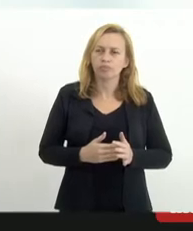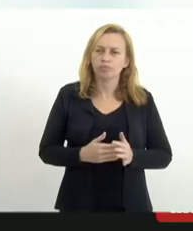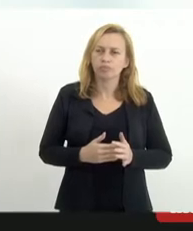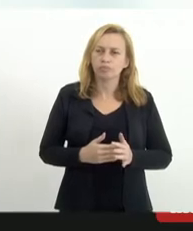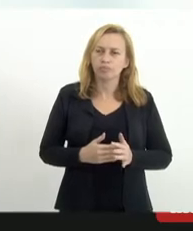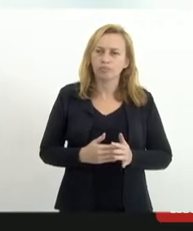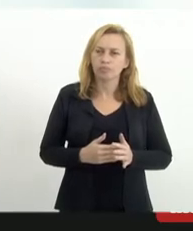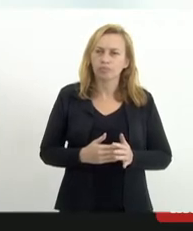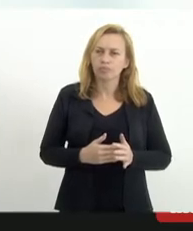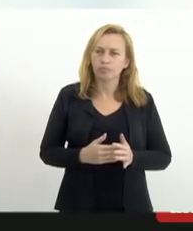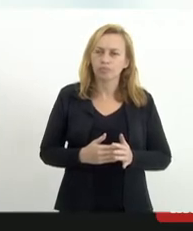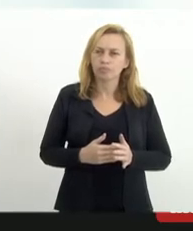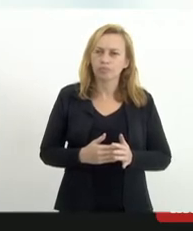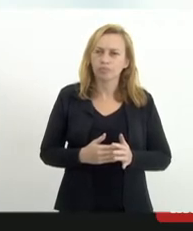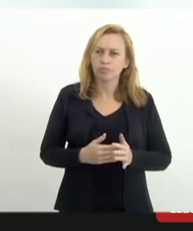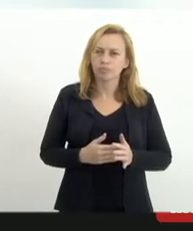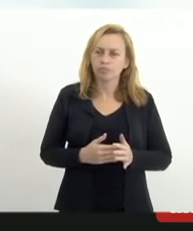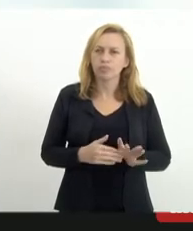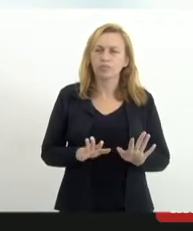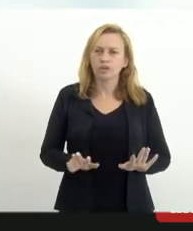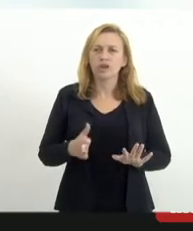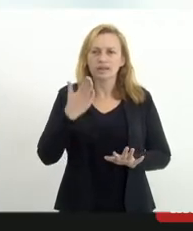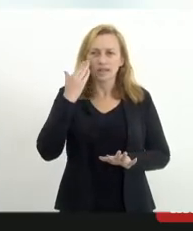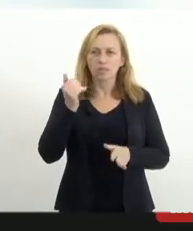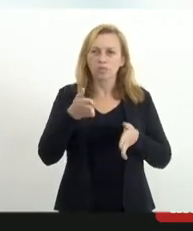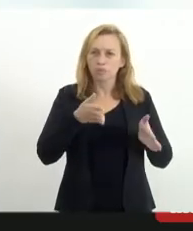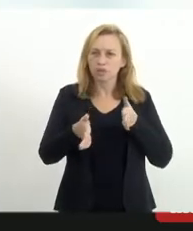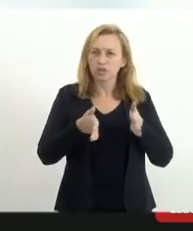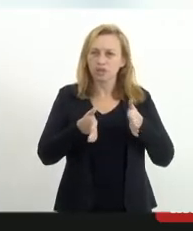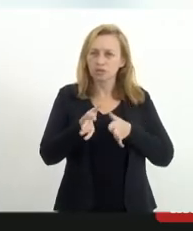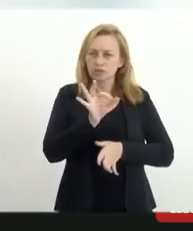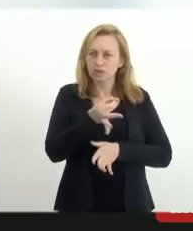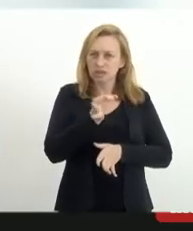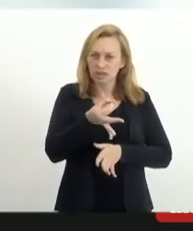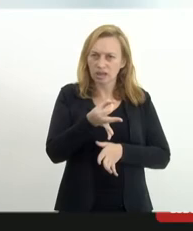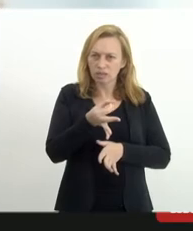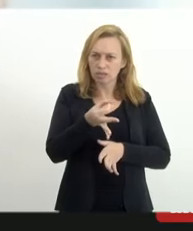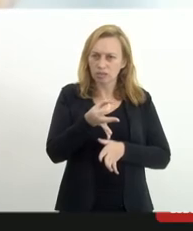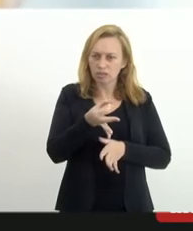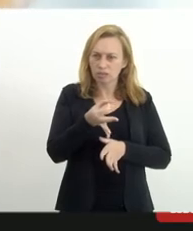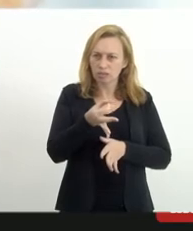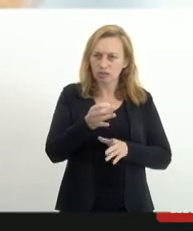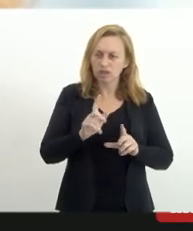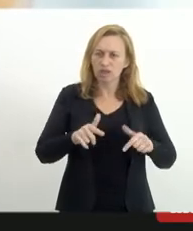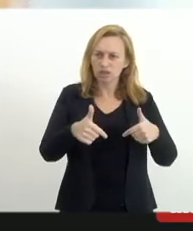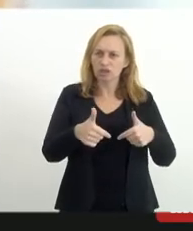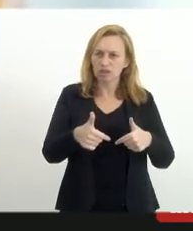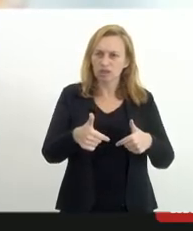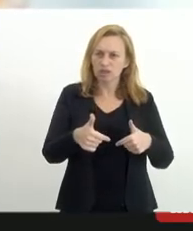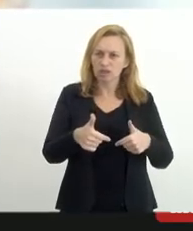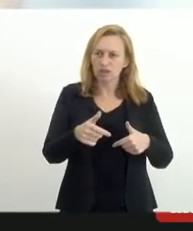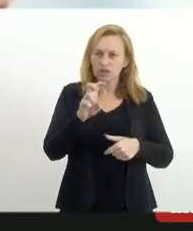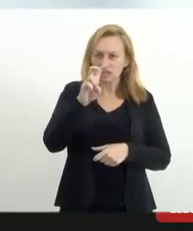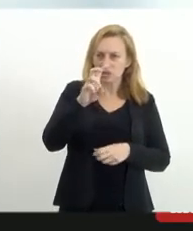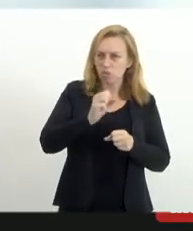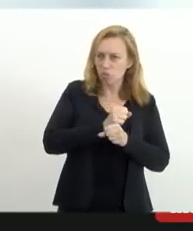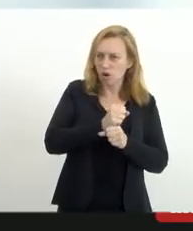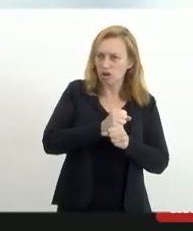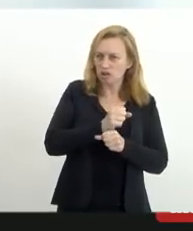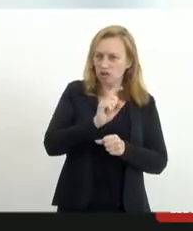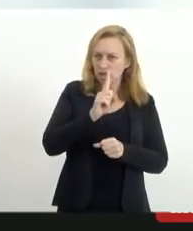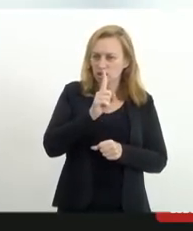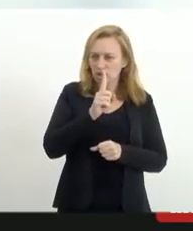sempre lutar para que o prazo de prescrição não seja seja de 5 anos e